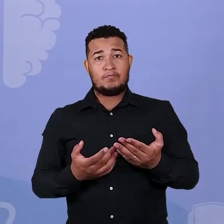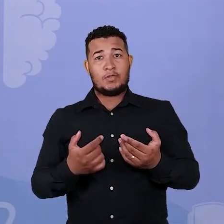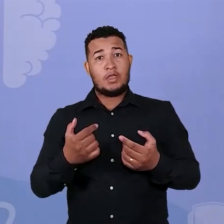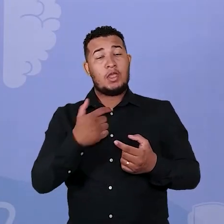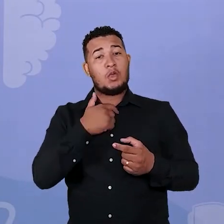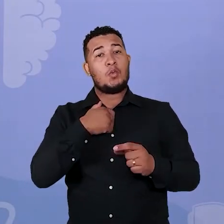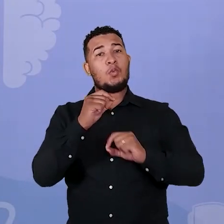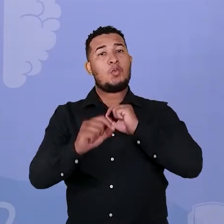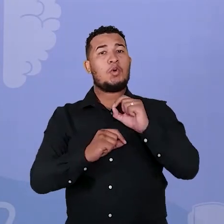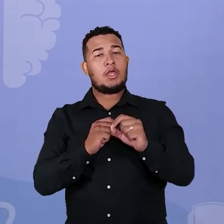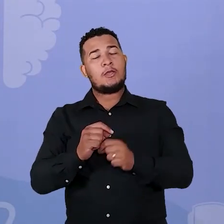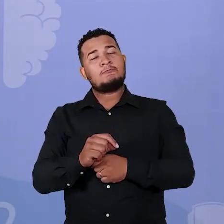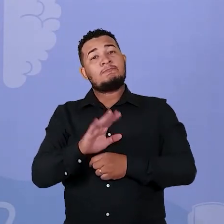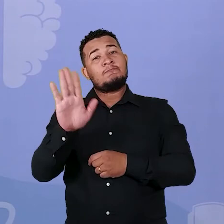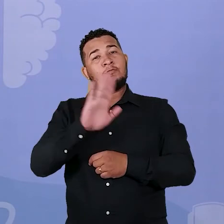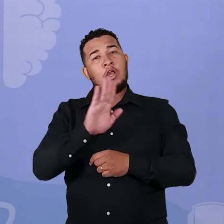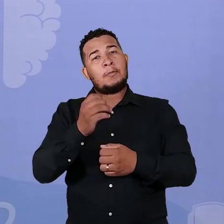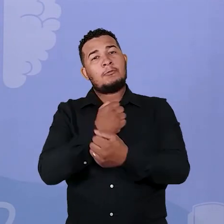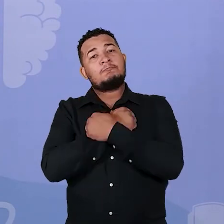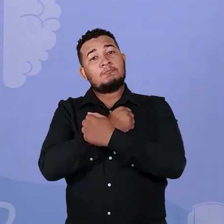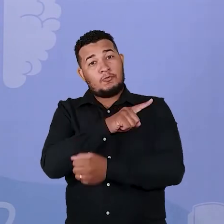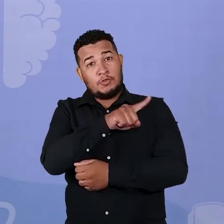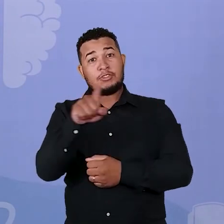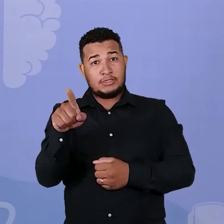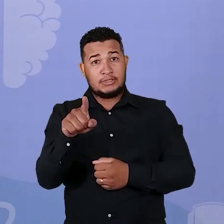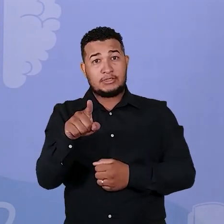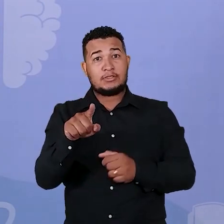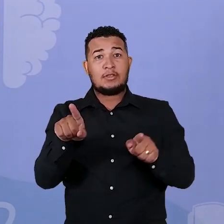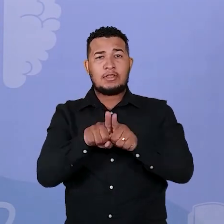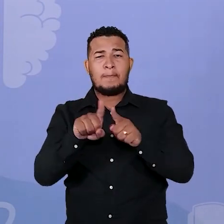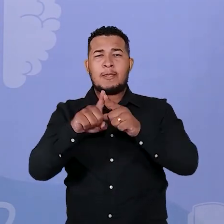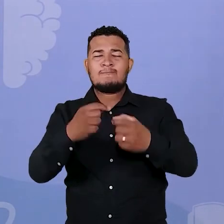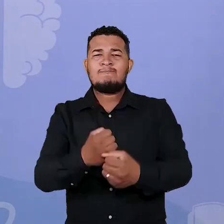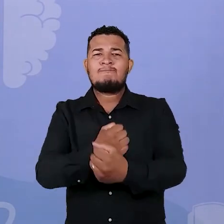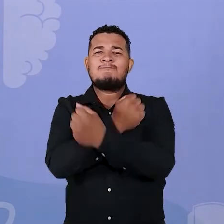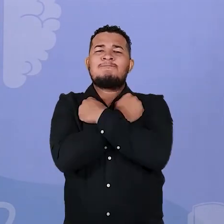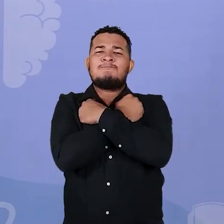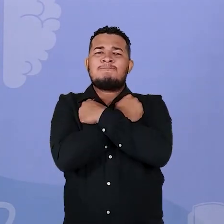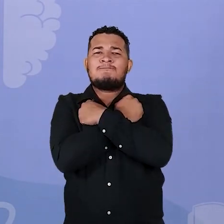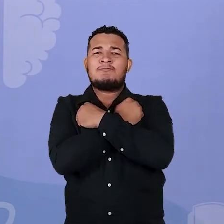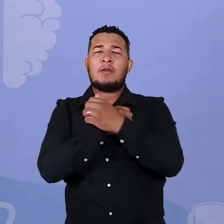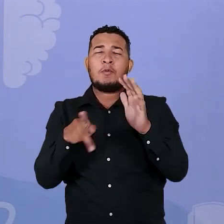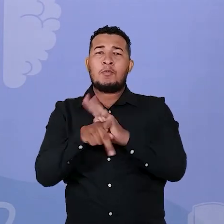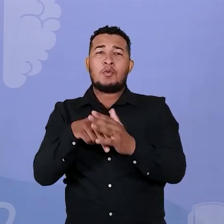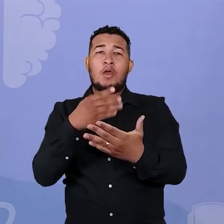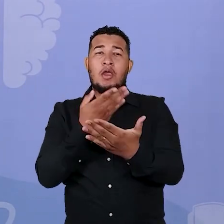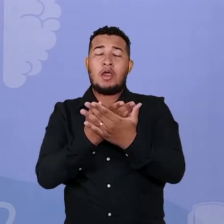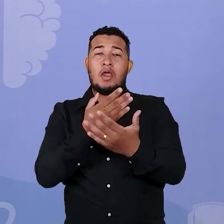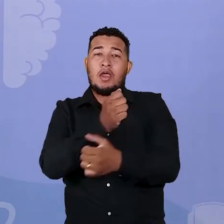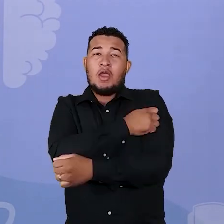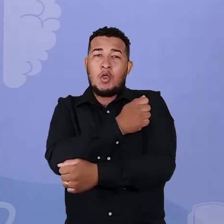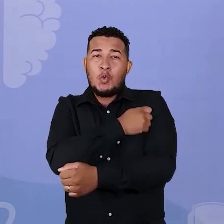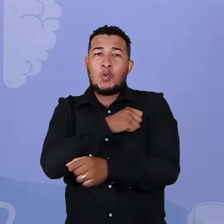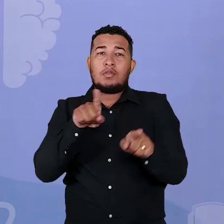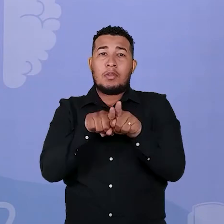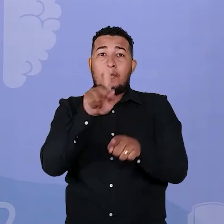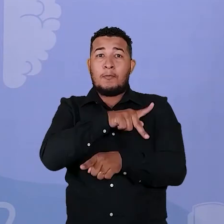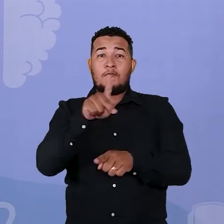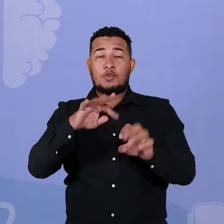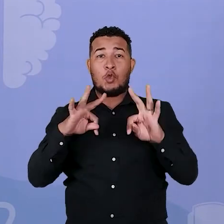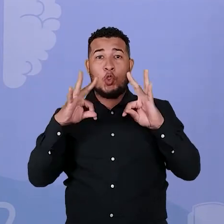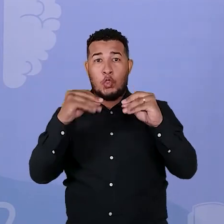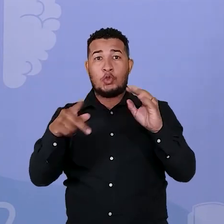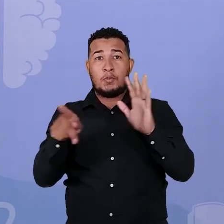Galera, eu quero me despedir aqui de vocês, quero deixar um abraço para todos os estudantes